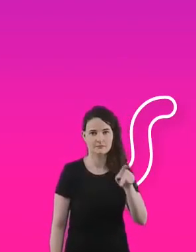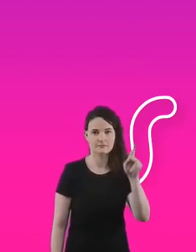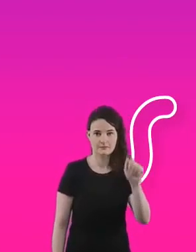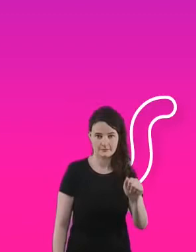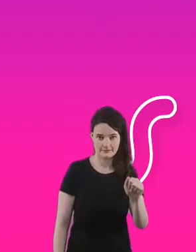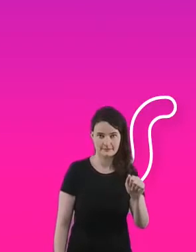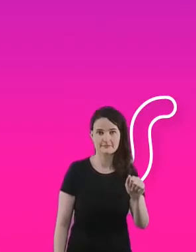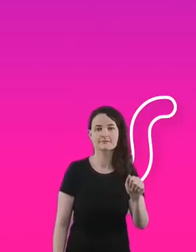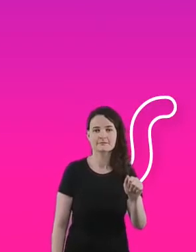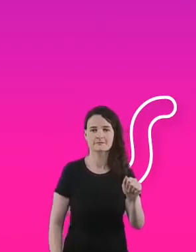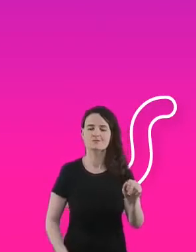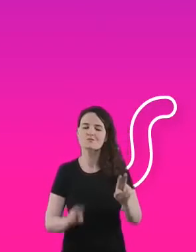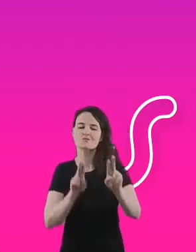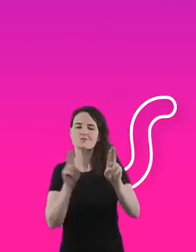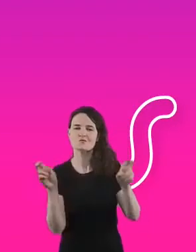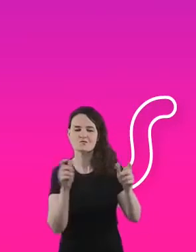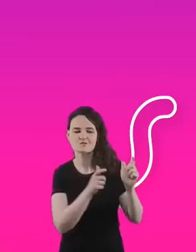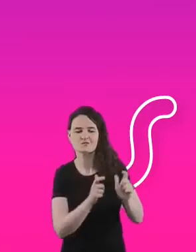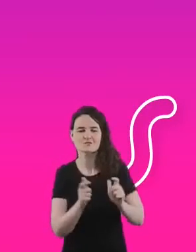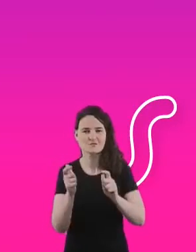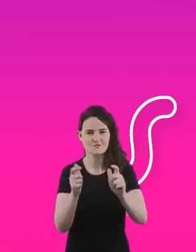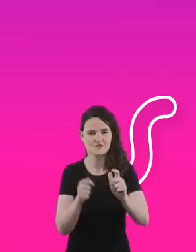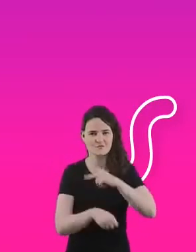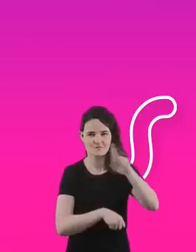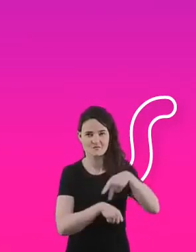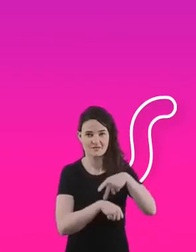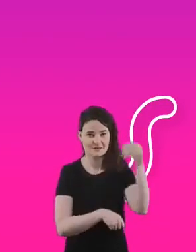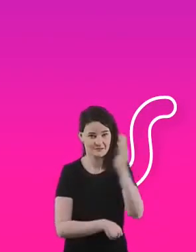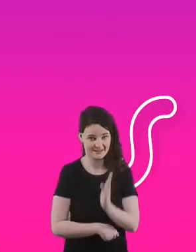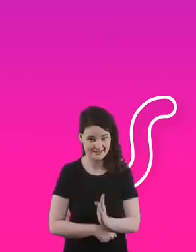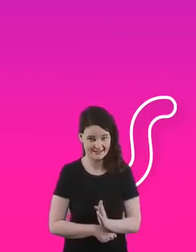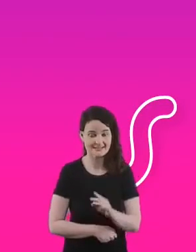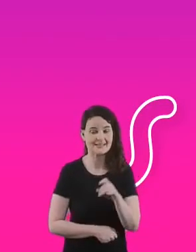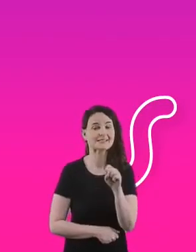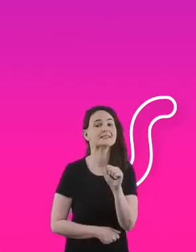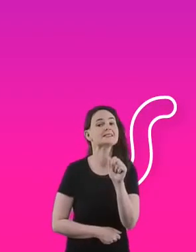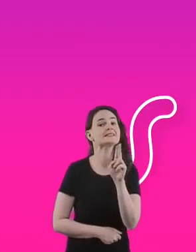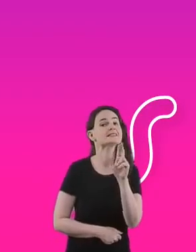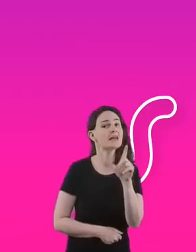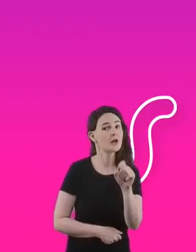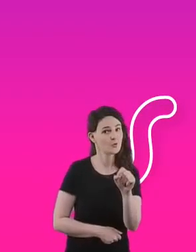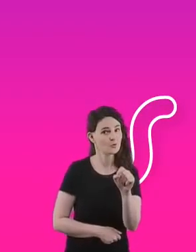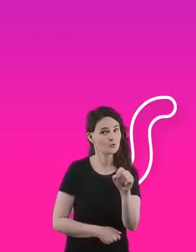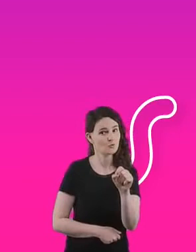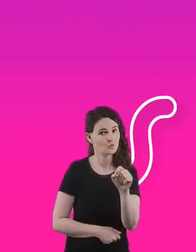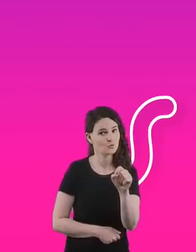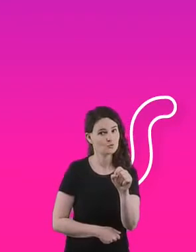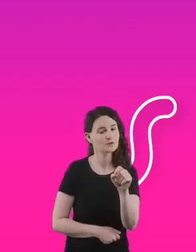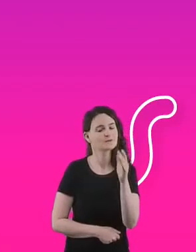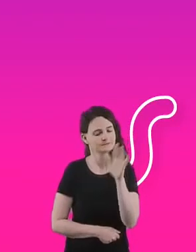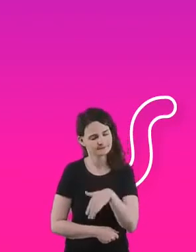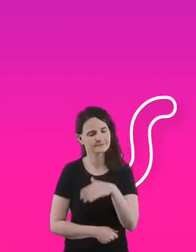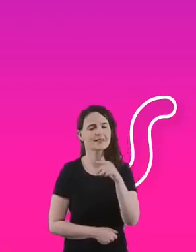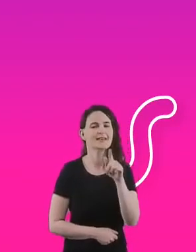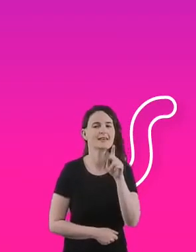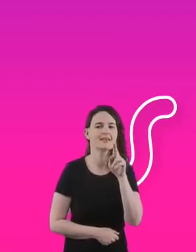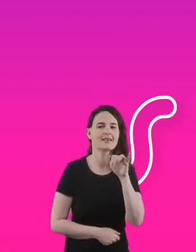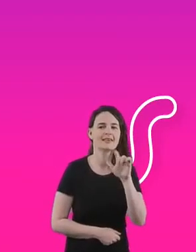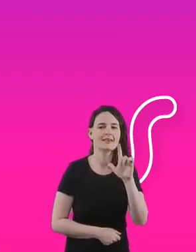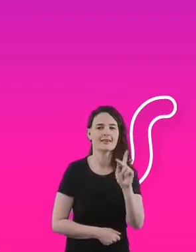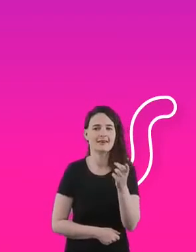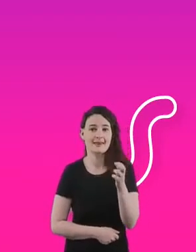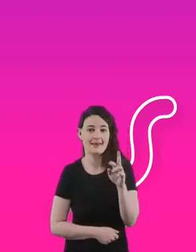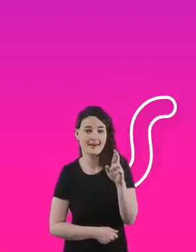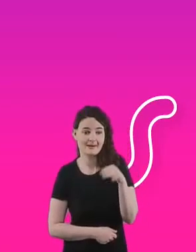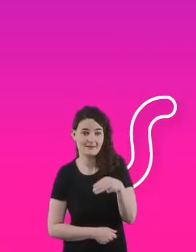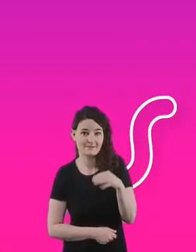brasileiras. E o Saulo Castanho, ele pergunta assim, a Guilhermina pergunta para a Zaika, falando